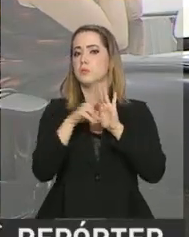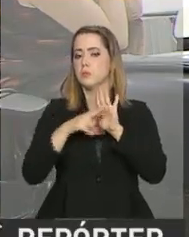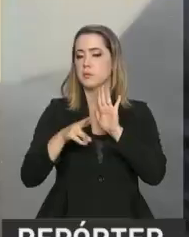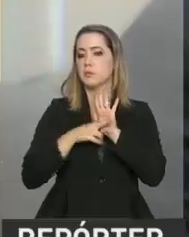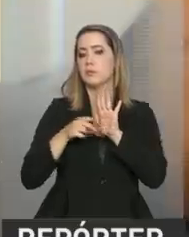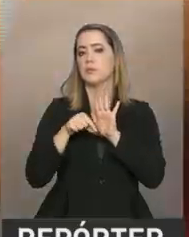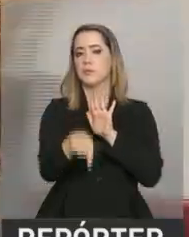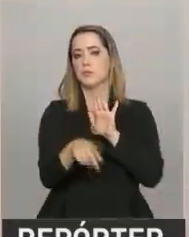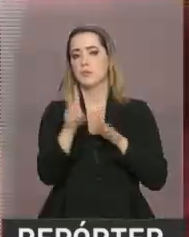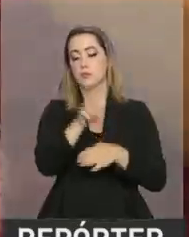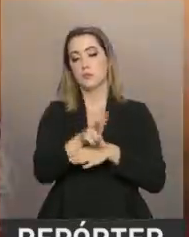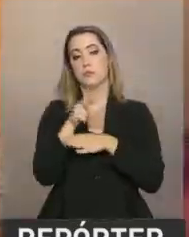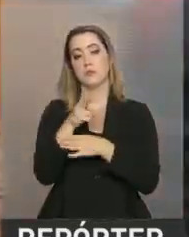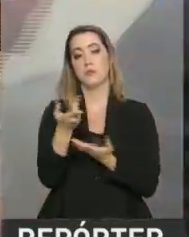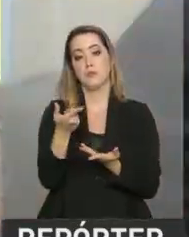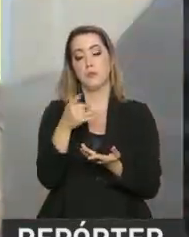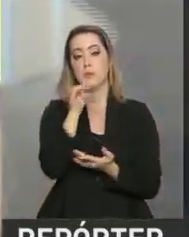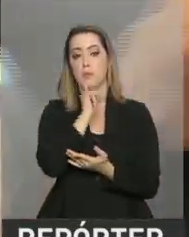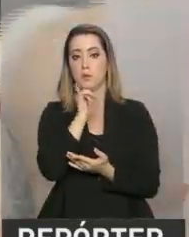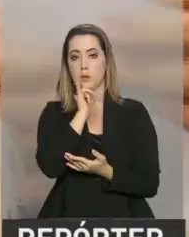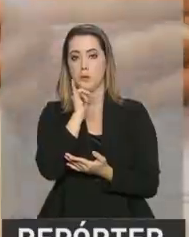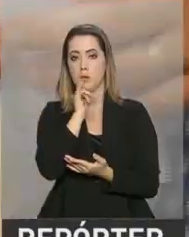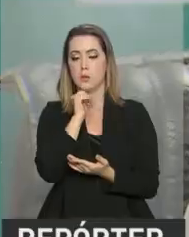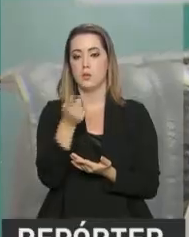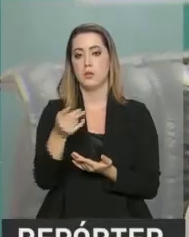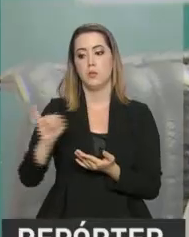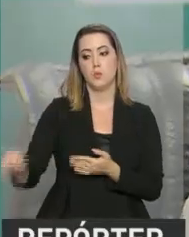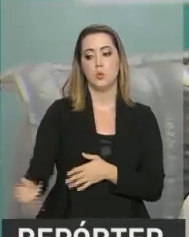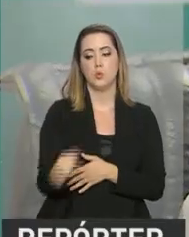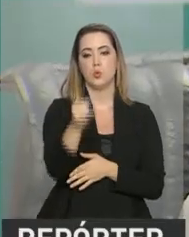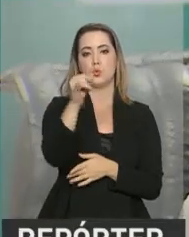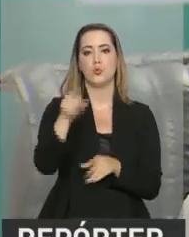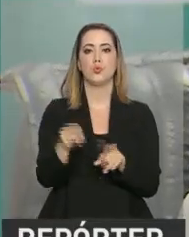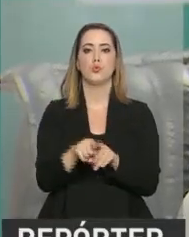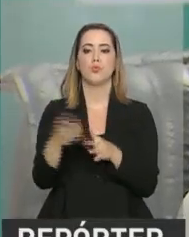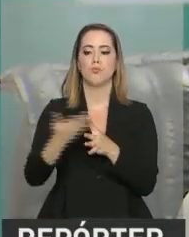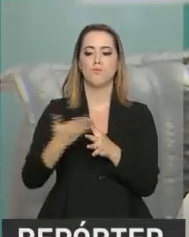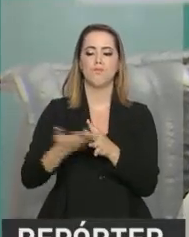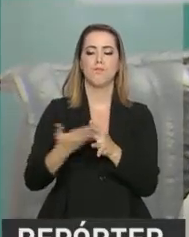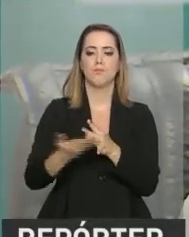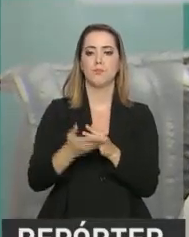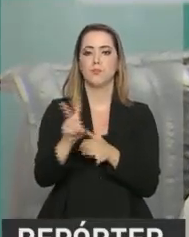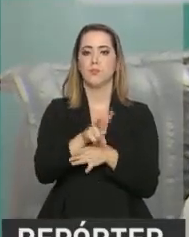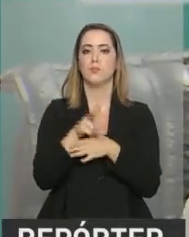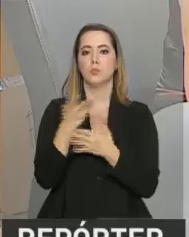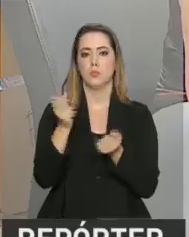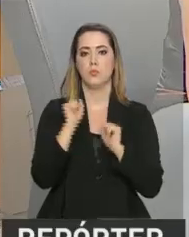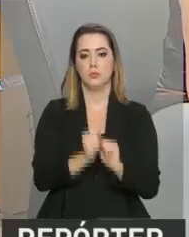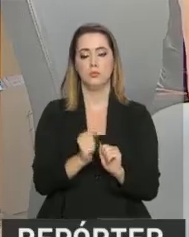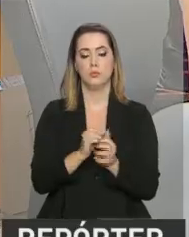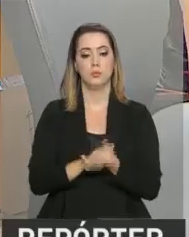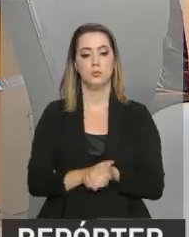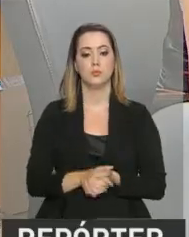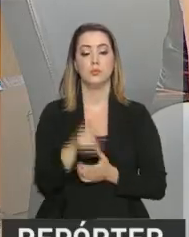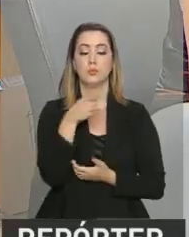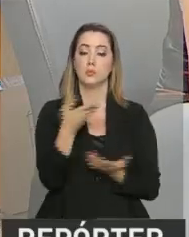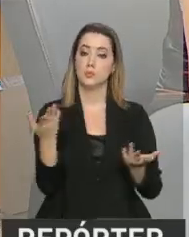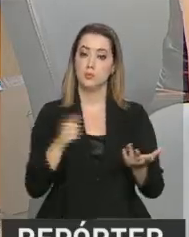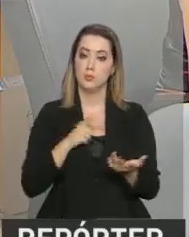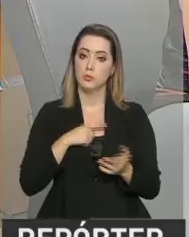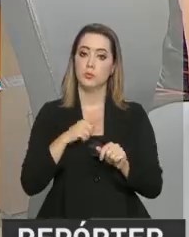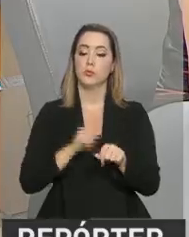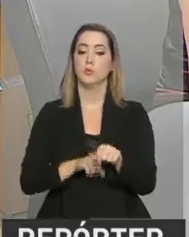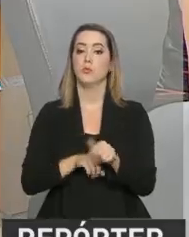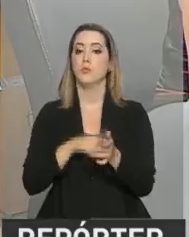crédito como cobrança de taxas de juros e número máximo de parcelas admitidas as medidas têm